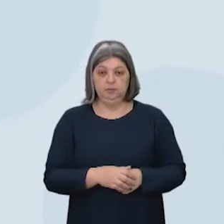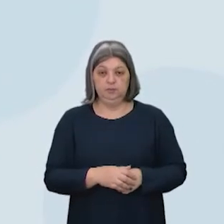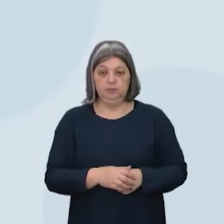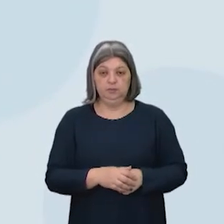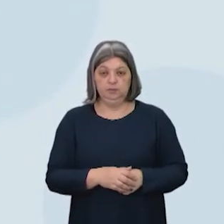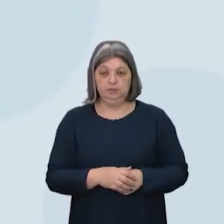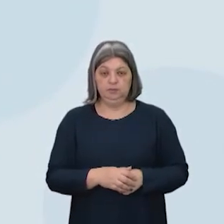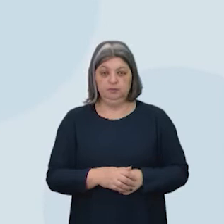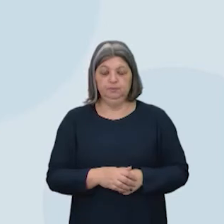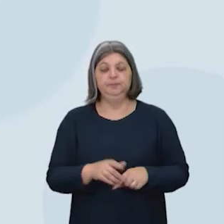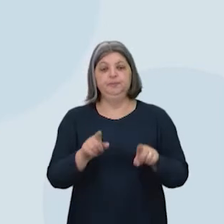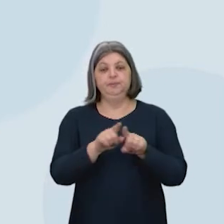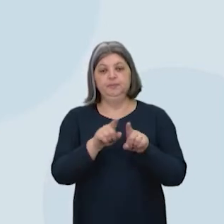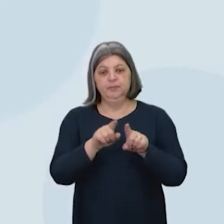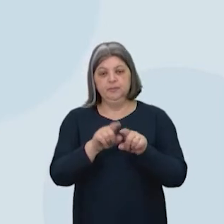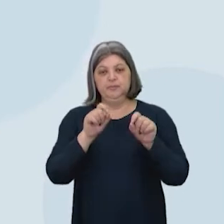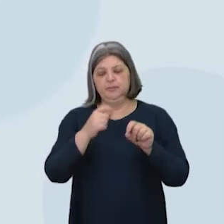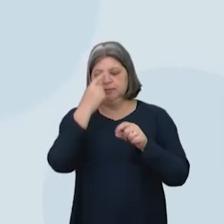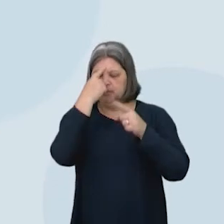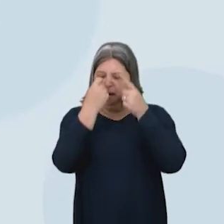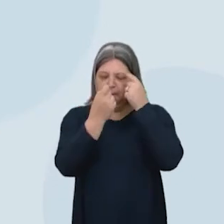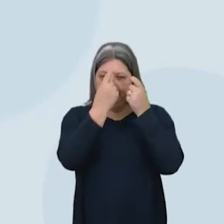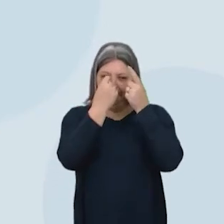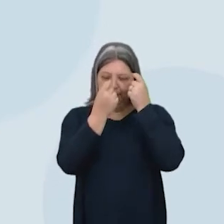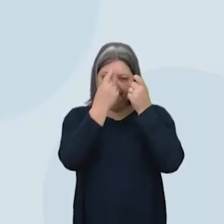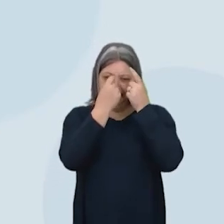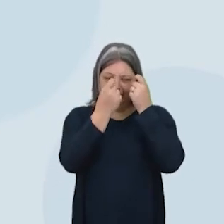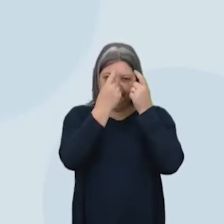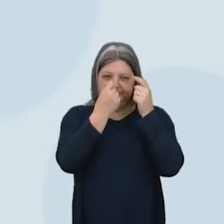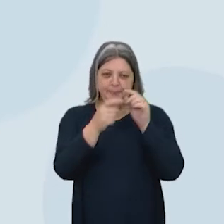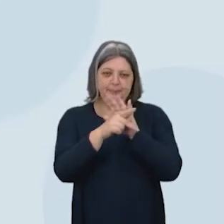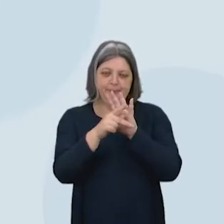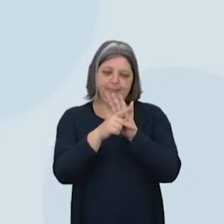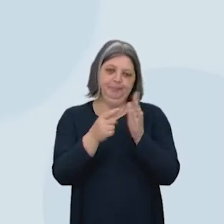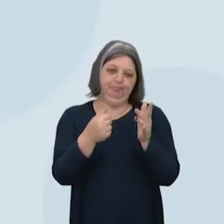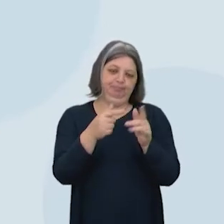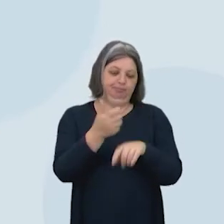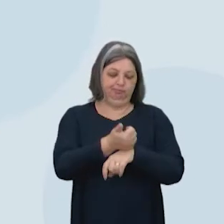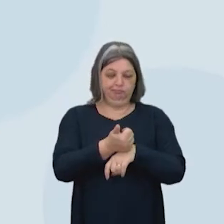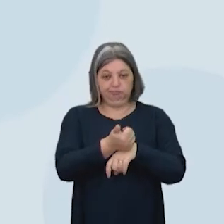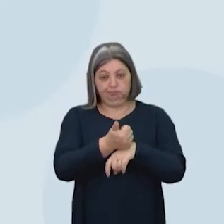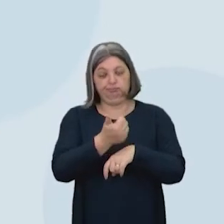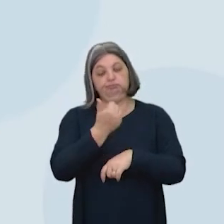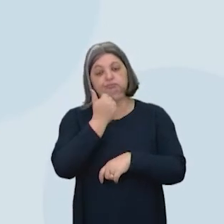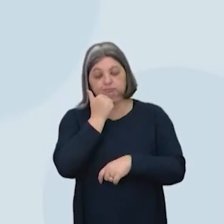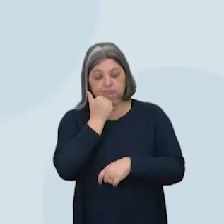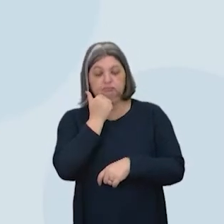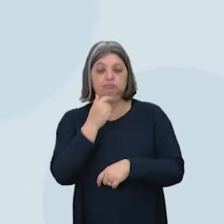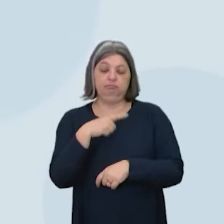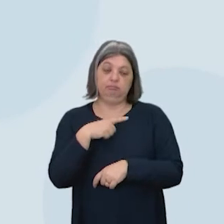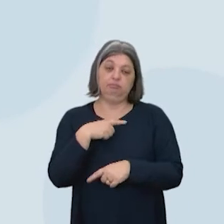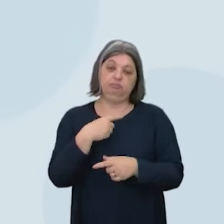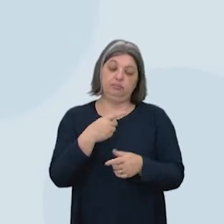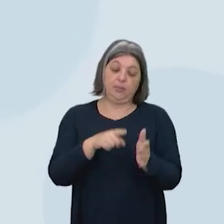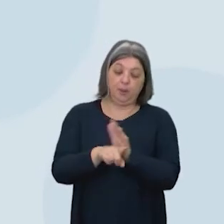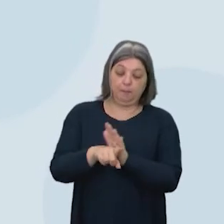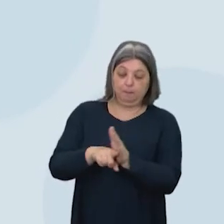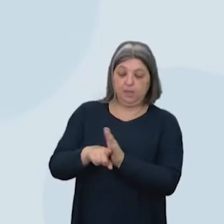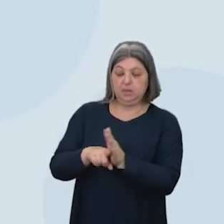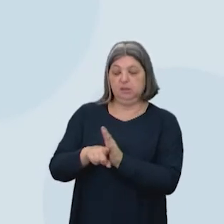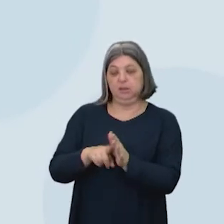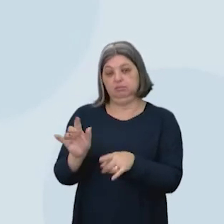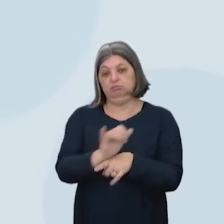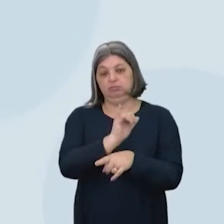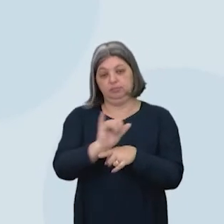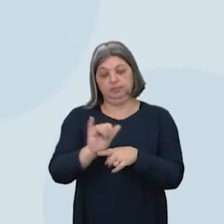os resultados obtidos e ideias que os cientistas têm para melhorar suas pesquisas e desenhos esquemáticos,